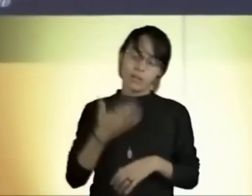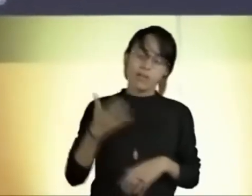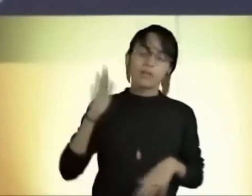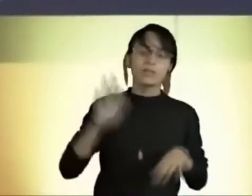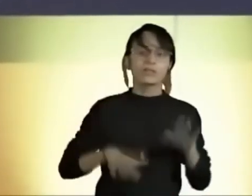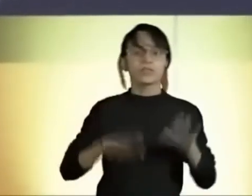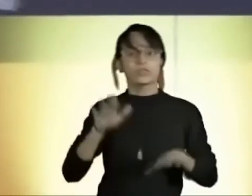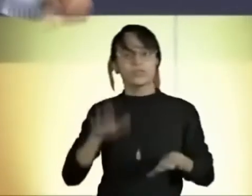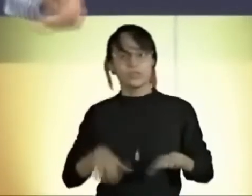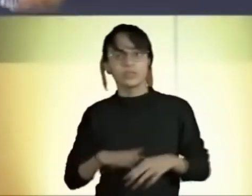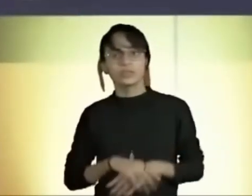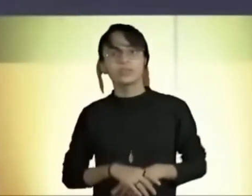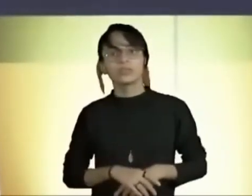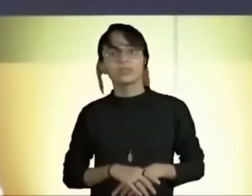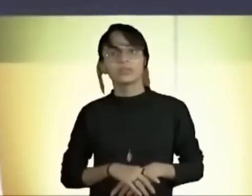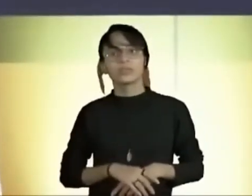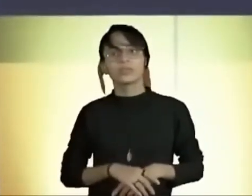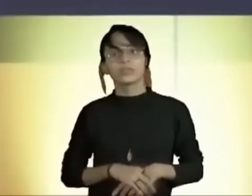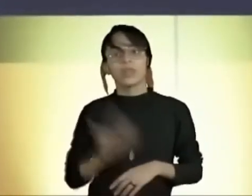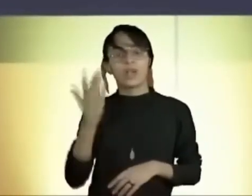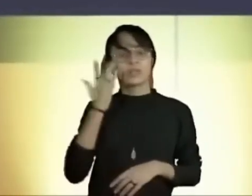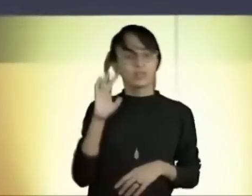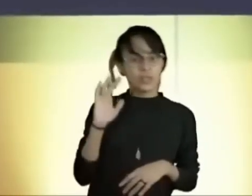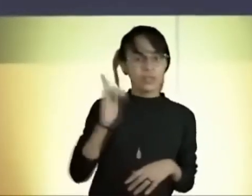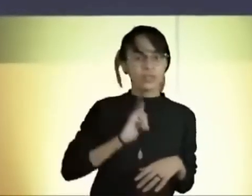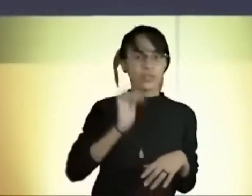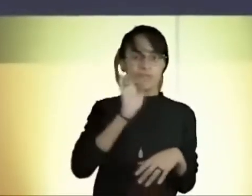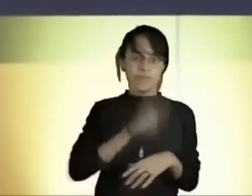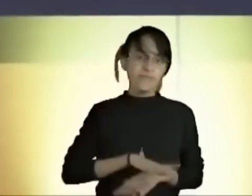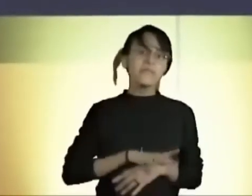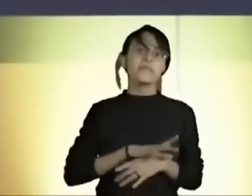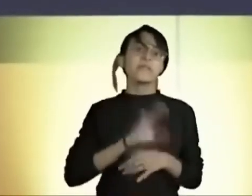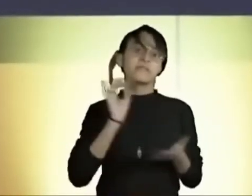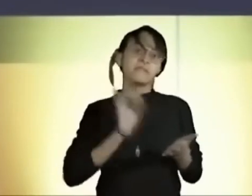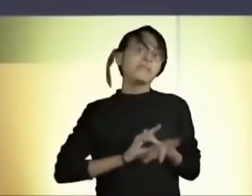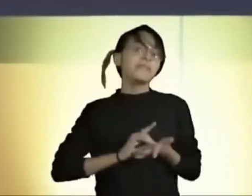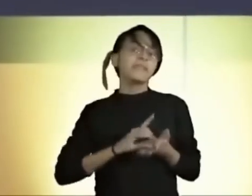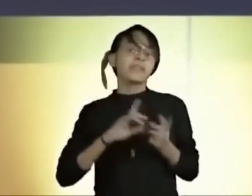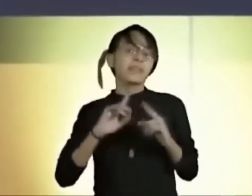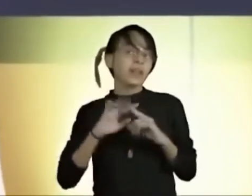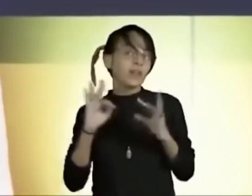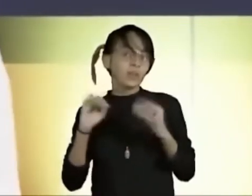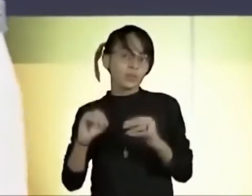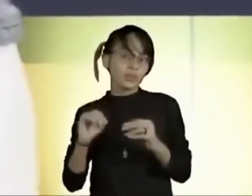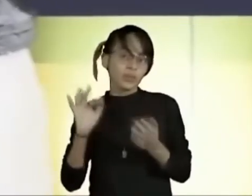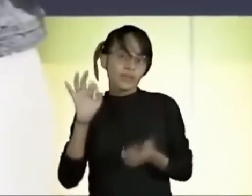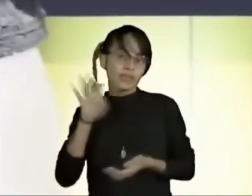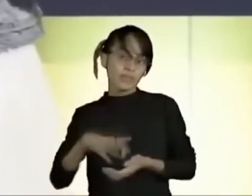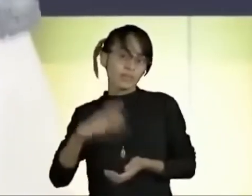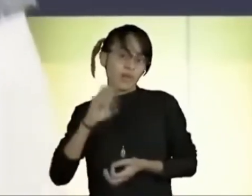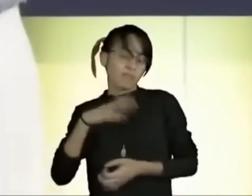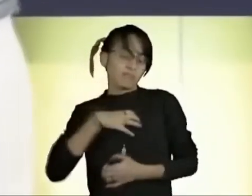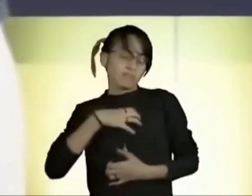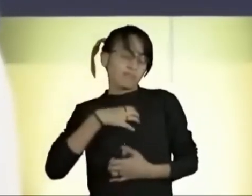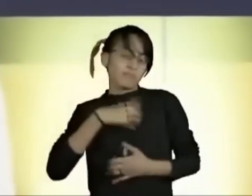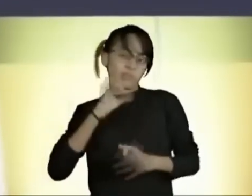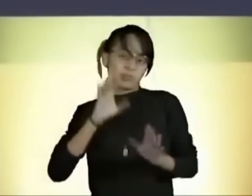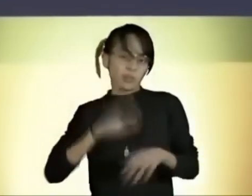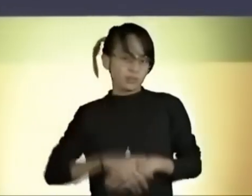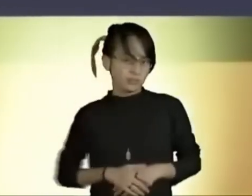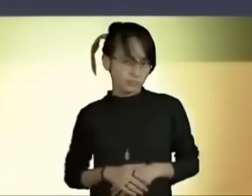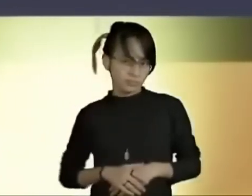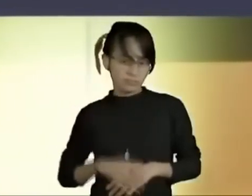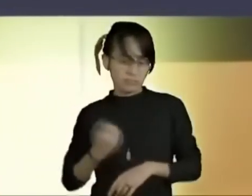situações por estar achando que se tem uma fé genuína quando na verdade tudo que se tem é uma fé sensorial uma fé